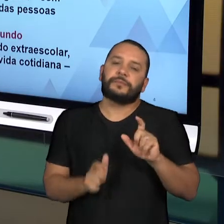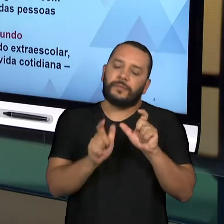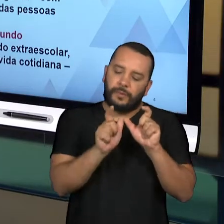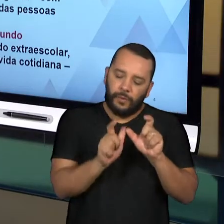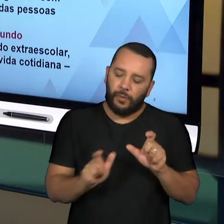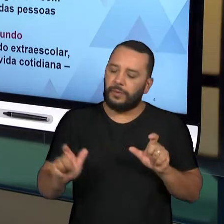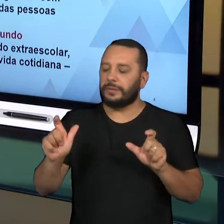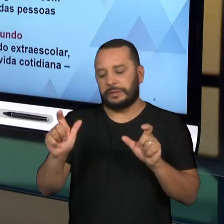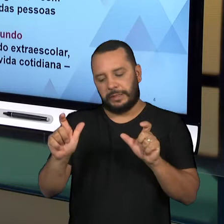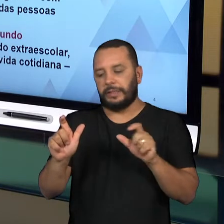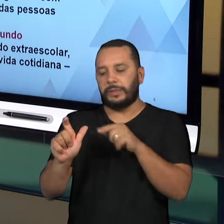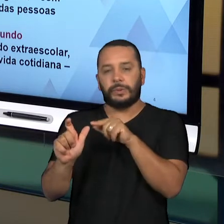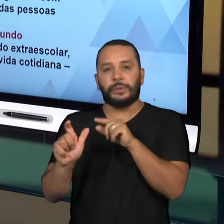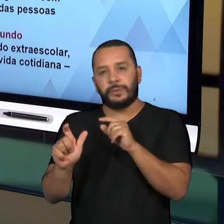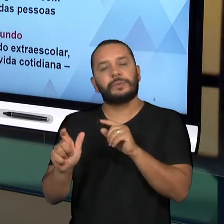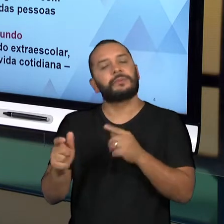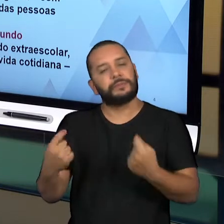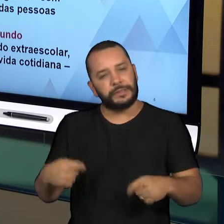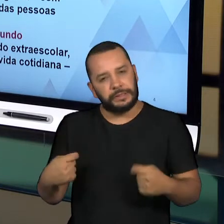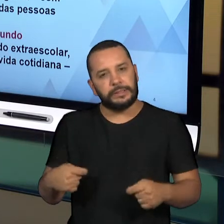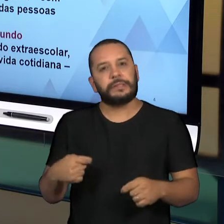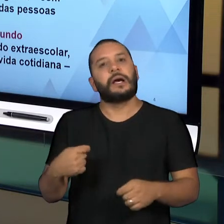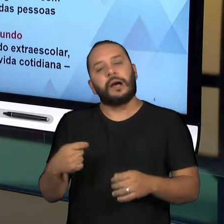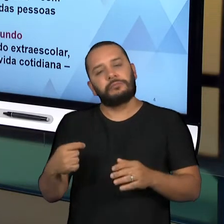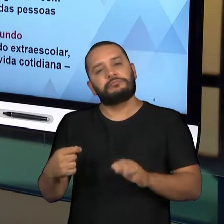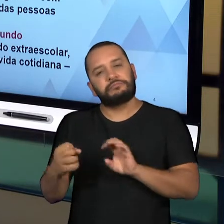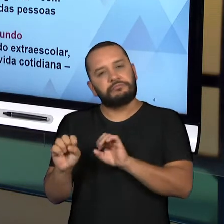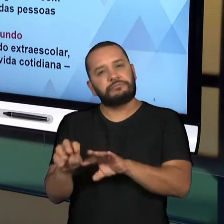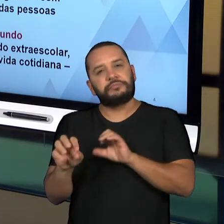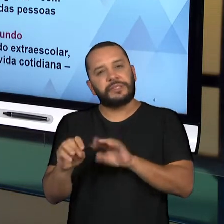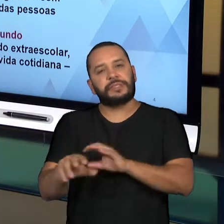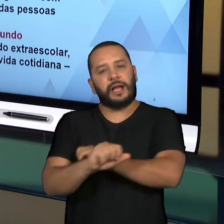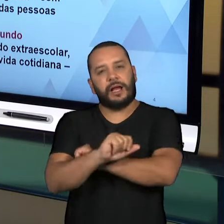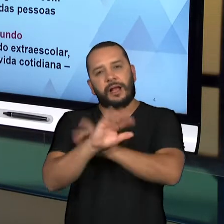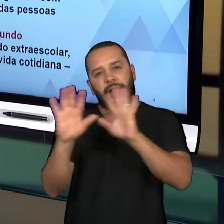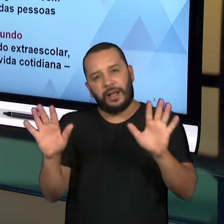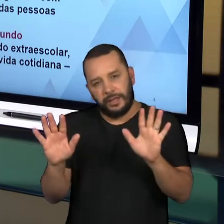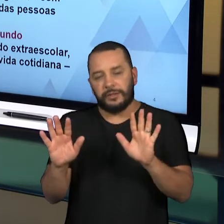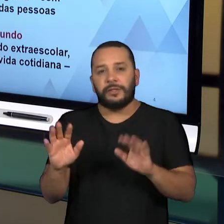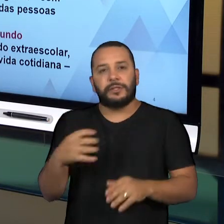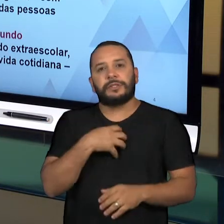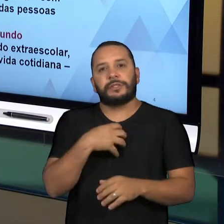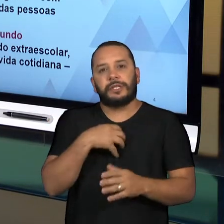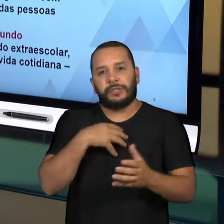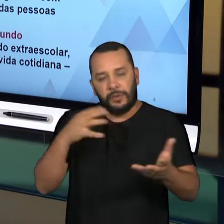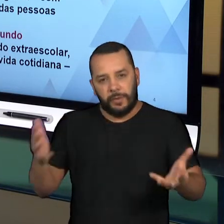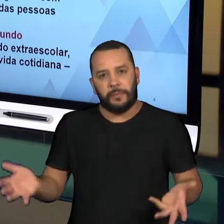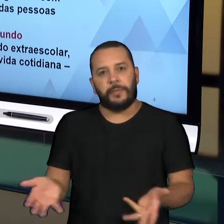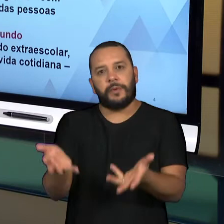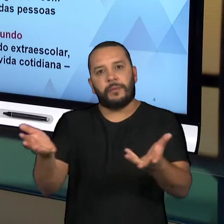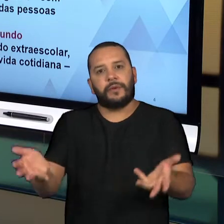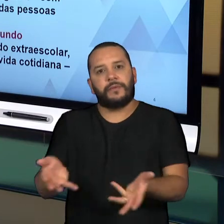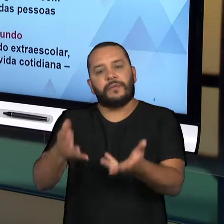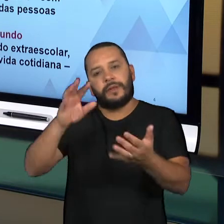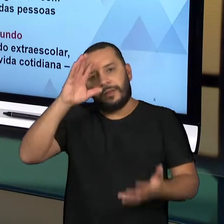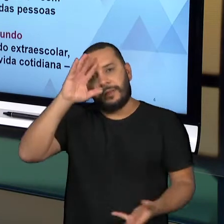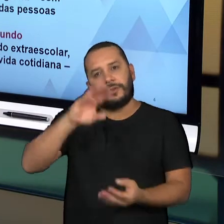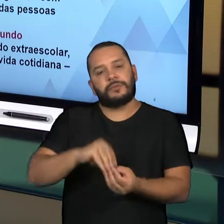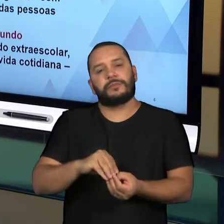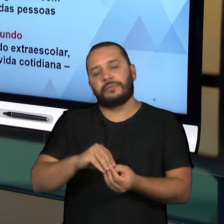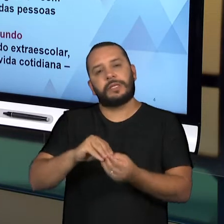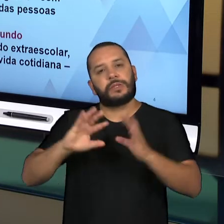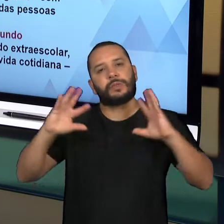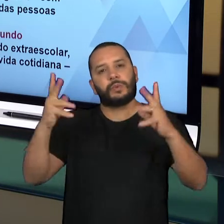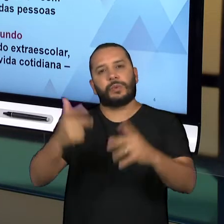conceitual como se chama é uma forma de nós promovermos um entendimento junto aos estudantes